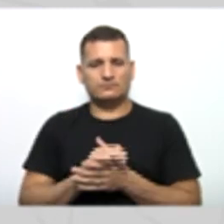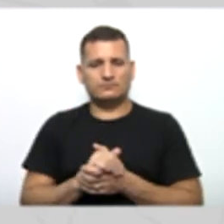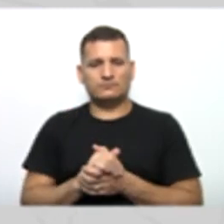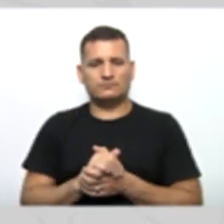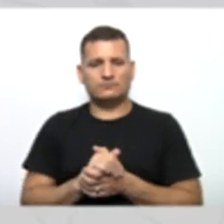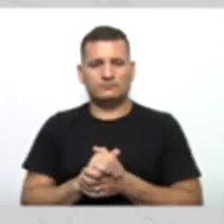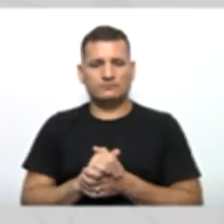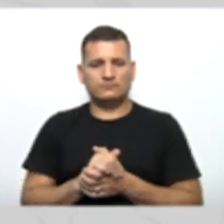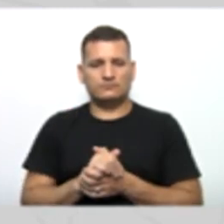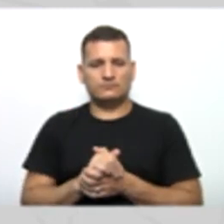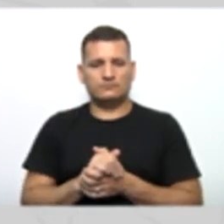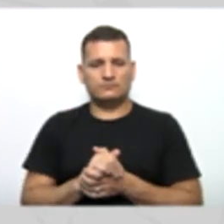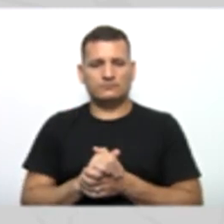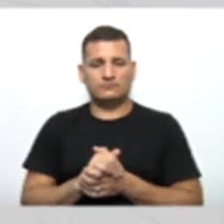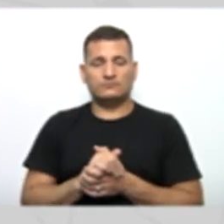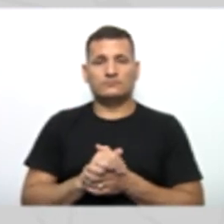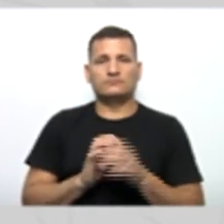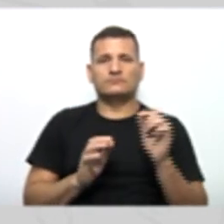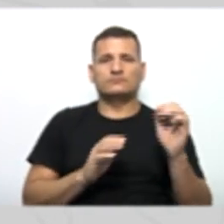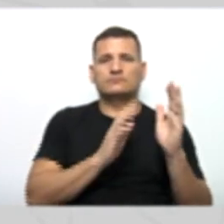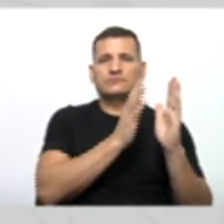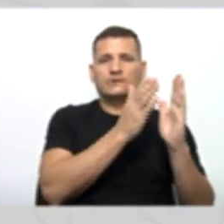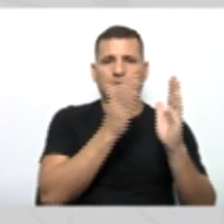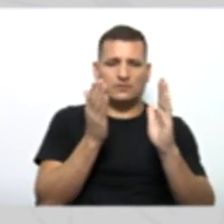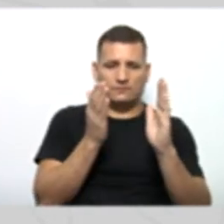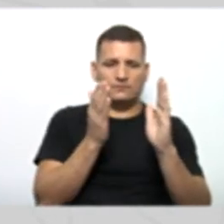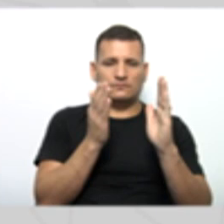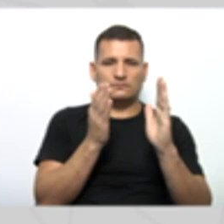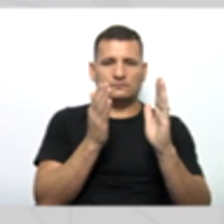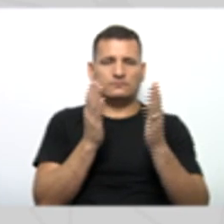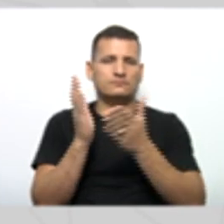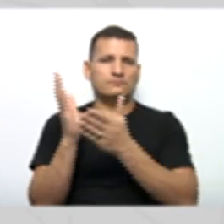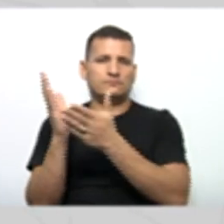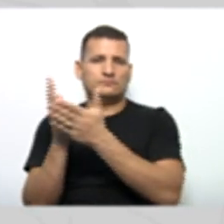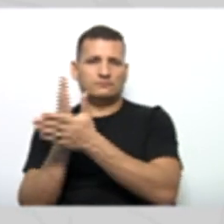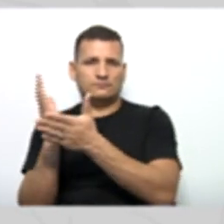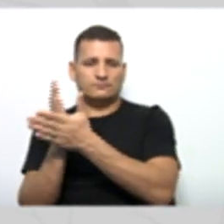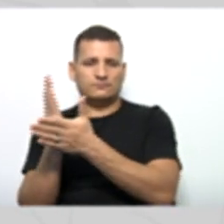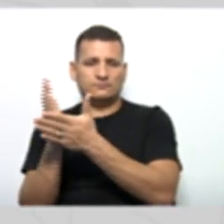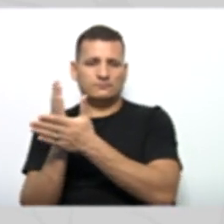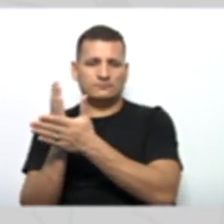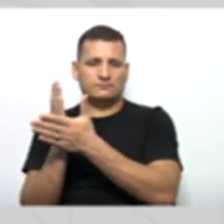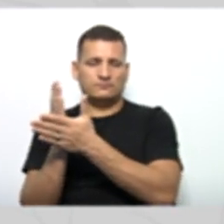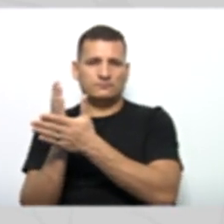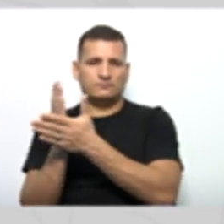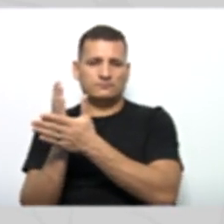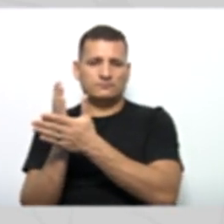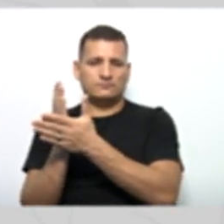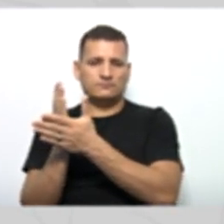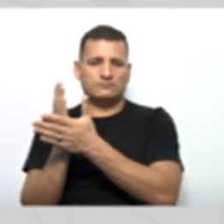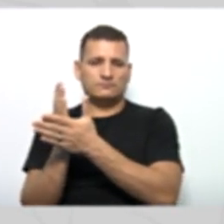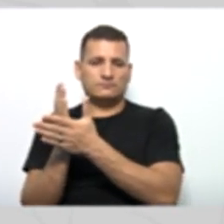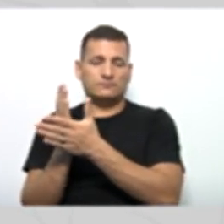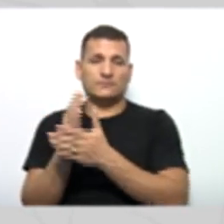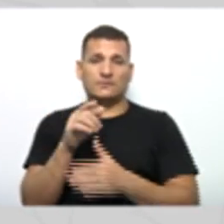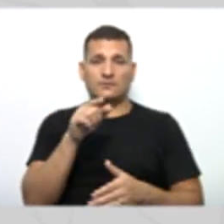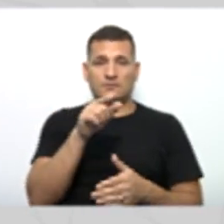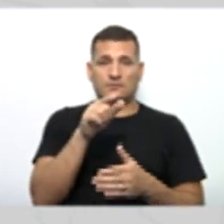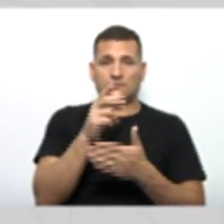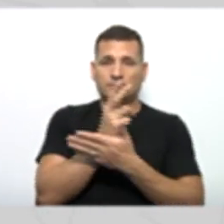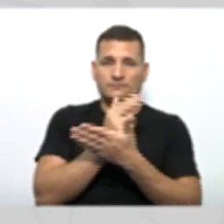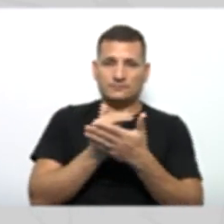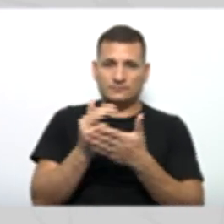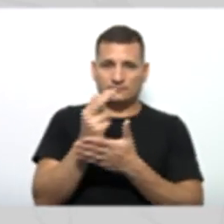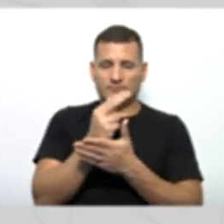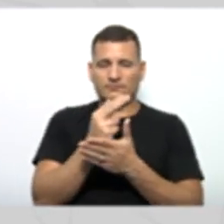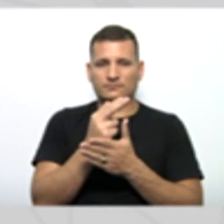ó. Acervo, livro. Olha aqui, ó. Quando essa simbologia está aqui, ó,